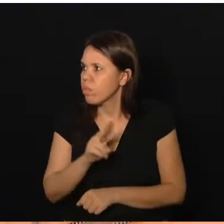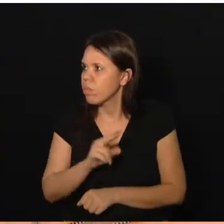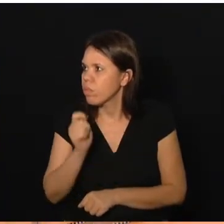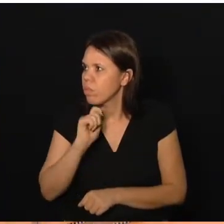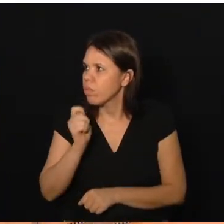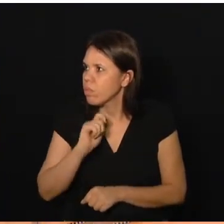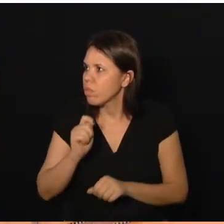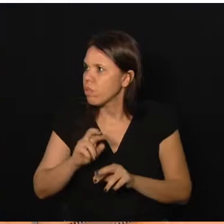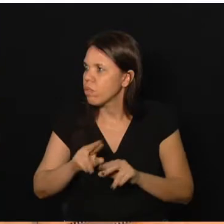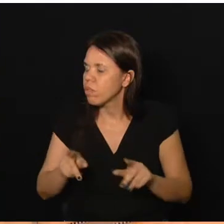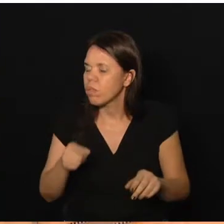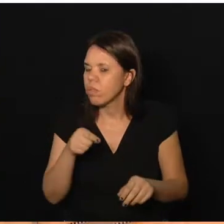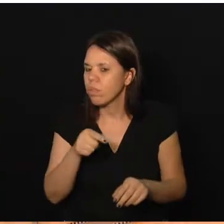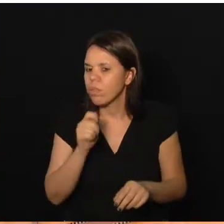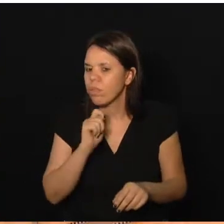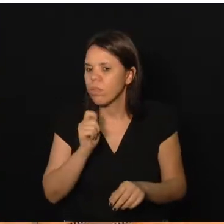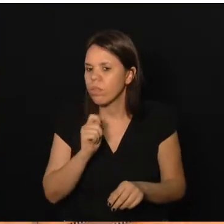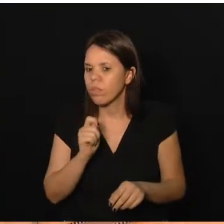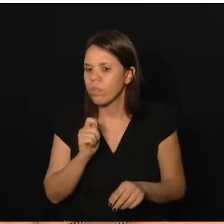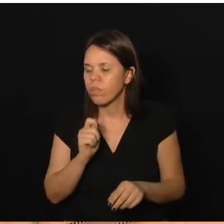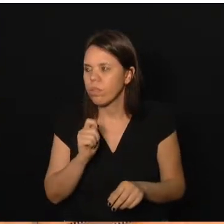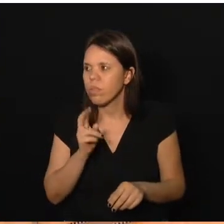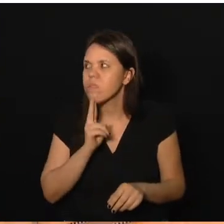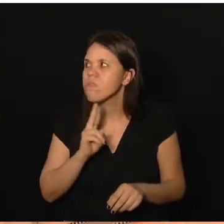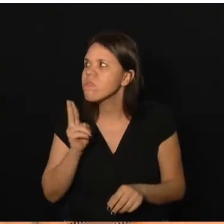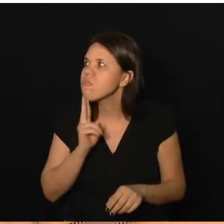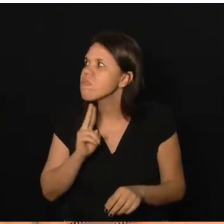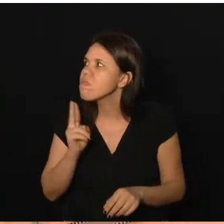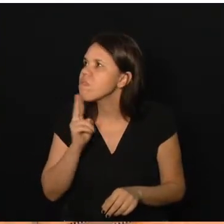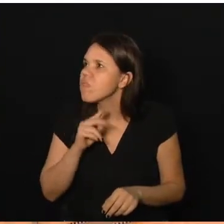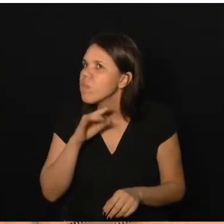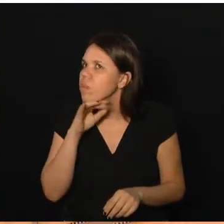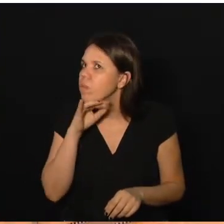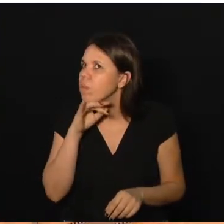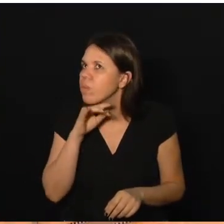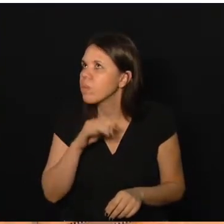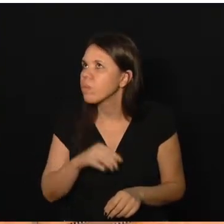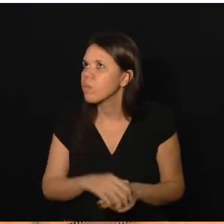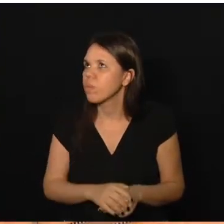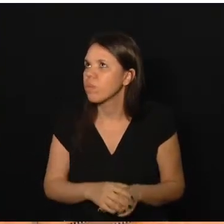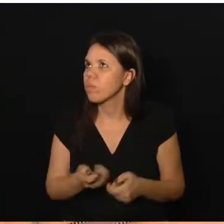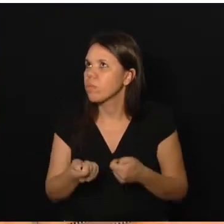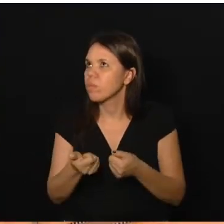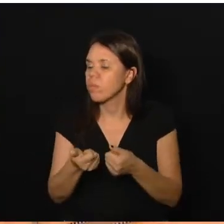droga. Né? Porque, como o Nelson comentou, a droga não é ruim, ela traz